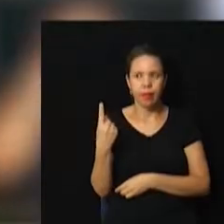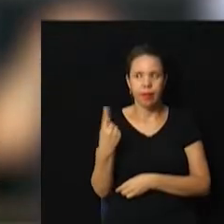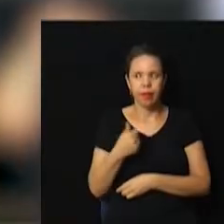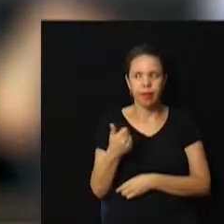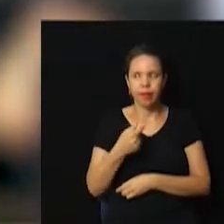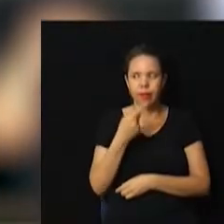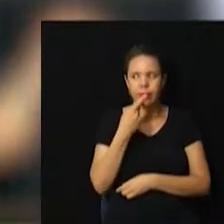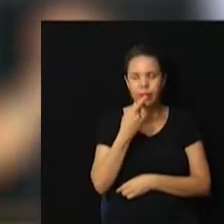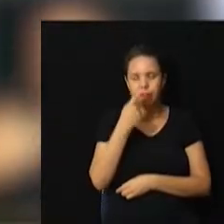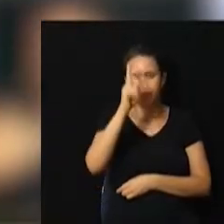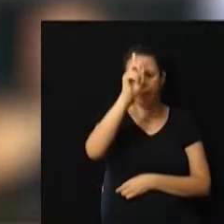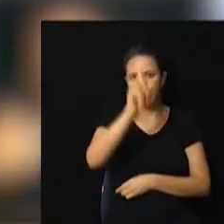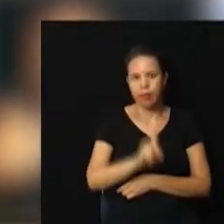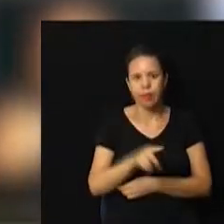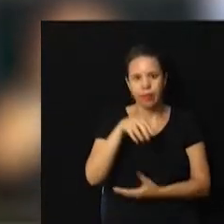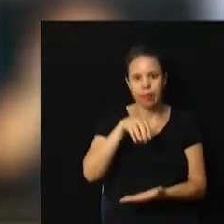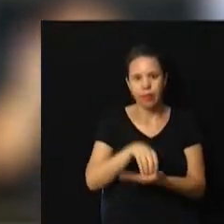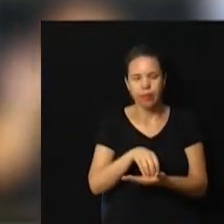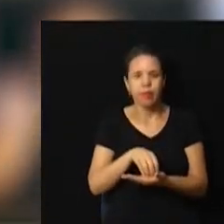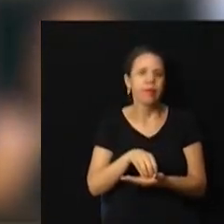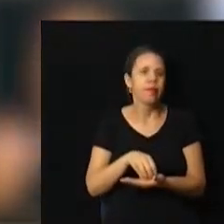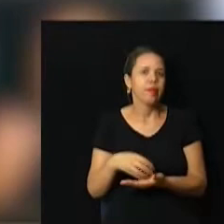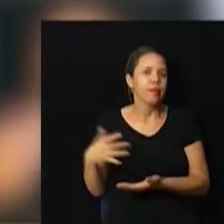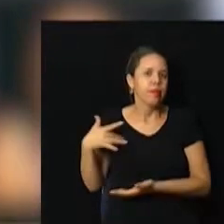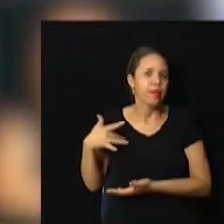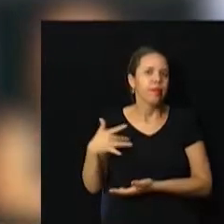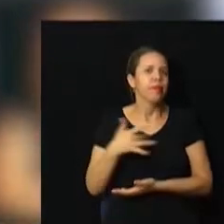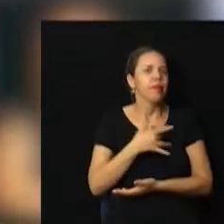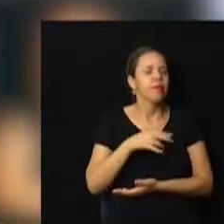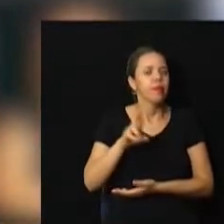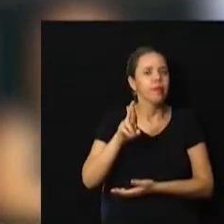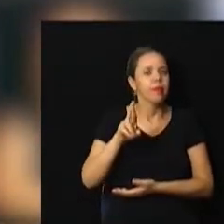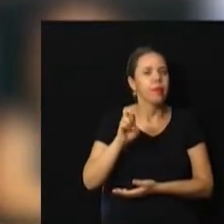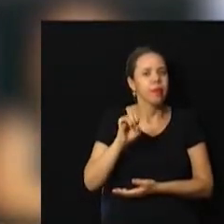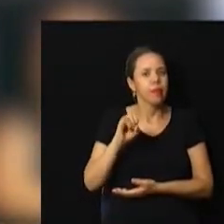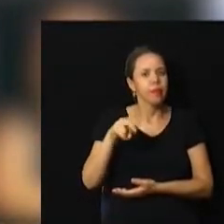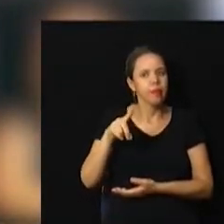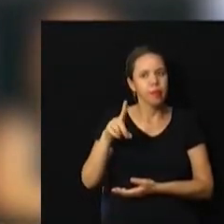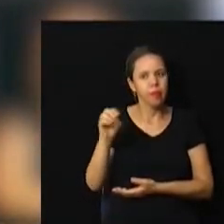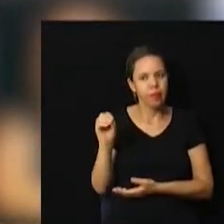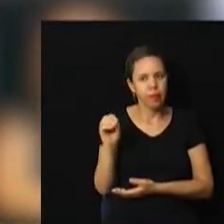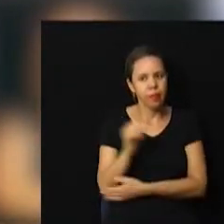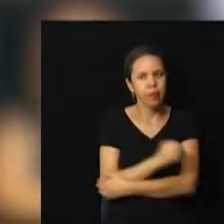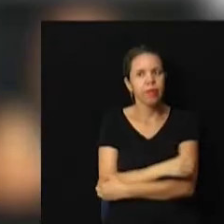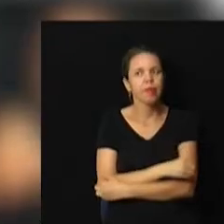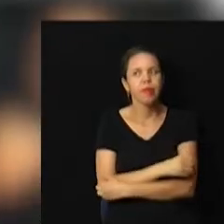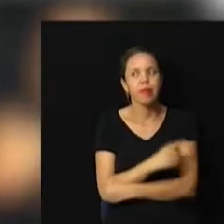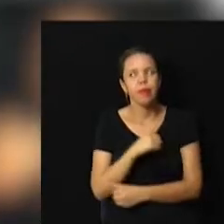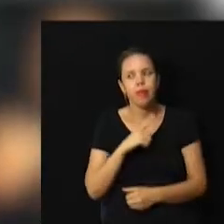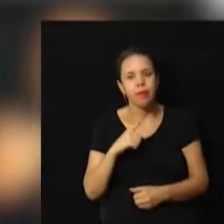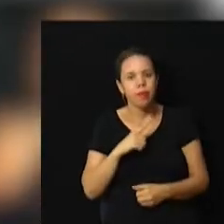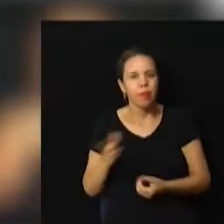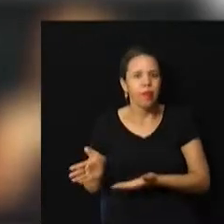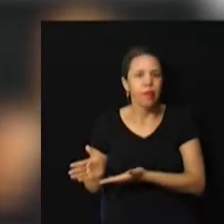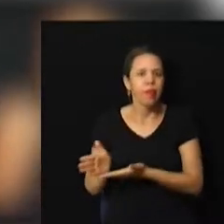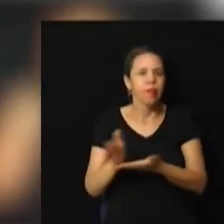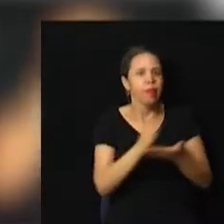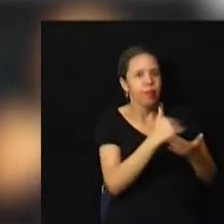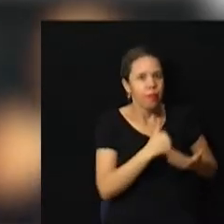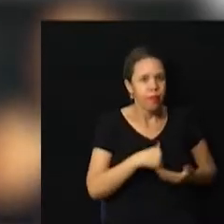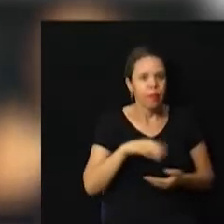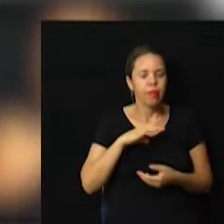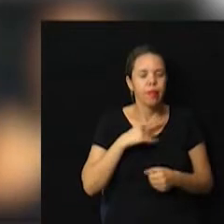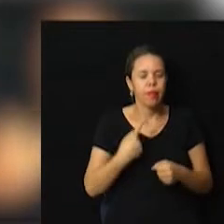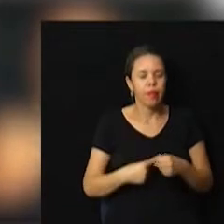O primeiro a falar foi o diretor do Fundo Municipal de Saúde, Reinaldo Antônio de Oliveira. Nós tivemos uma arrecadação